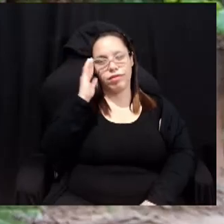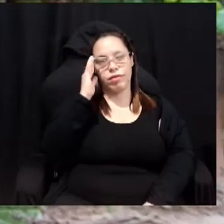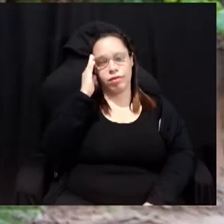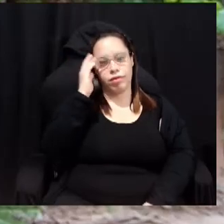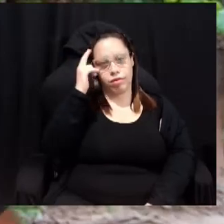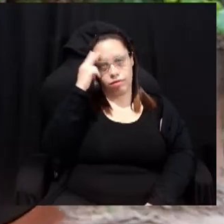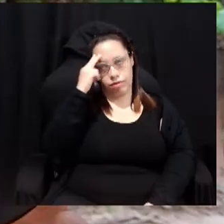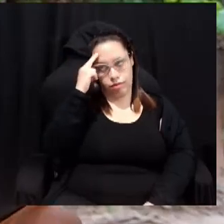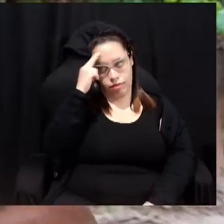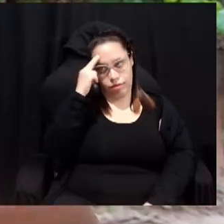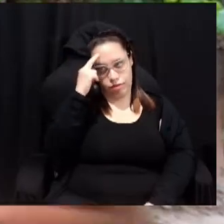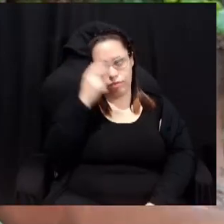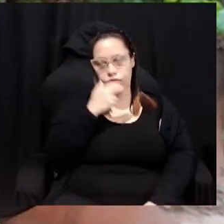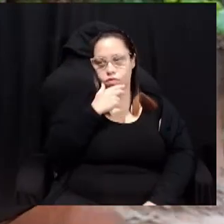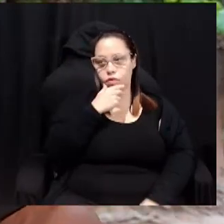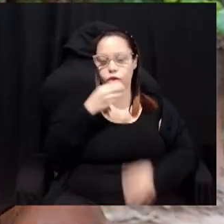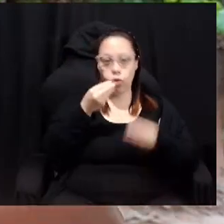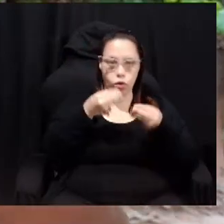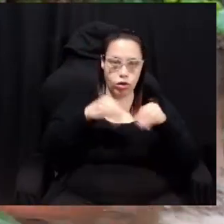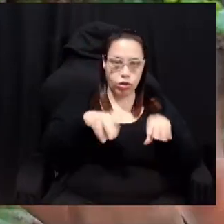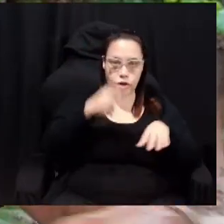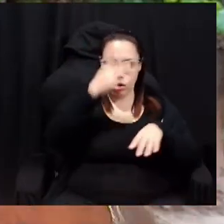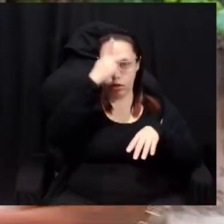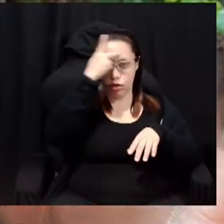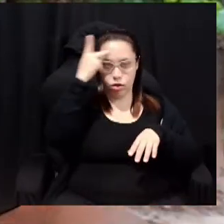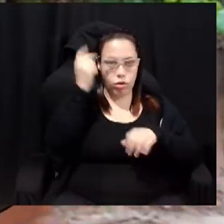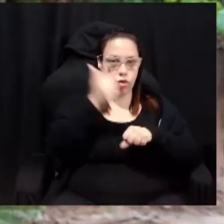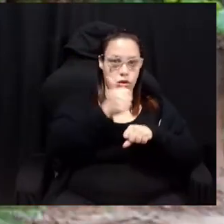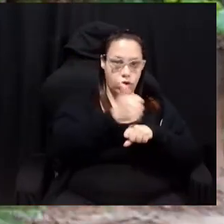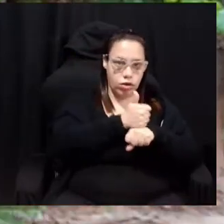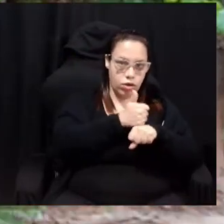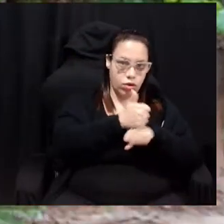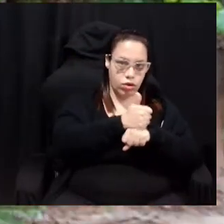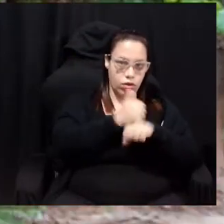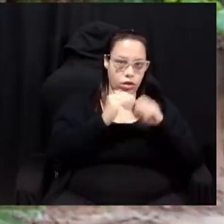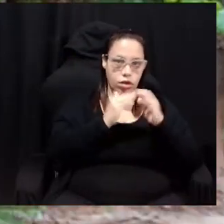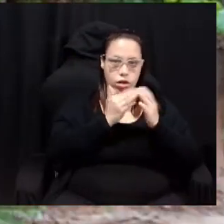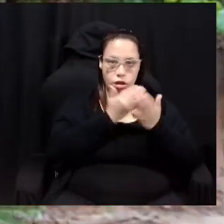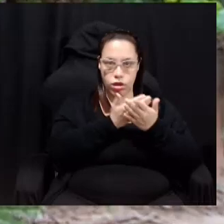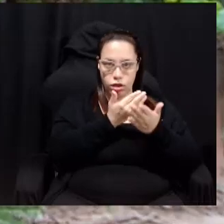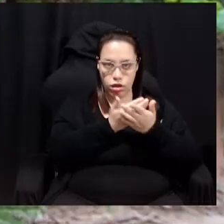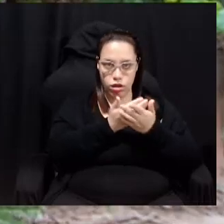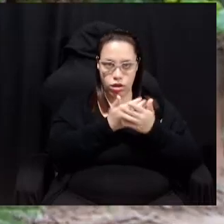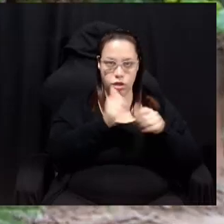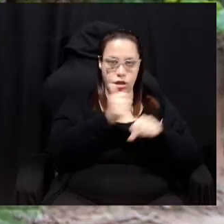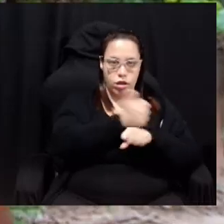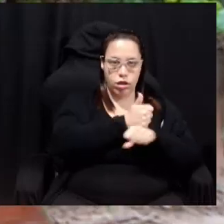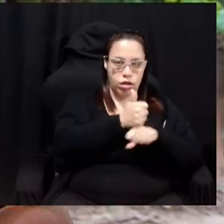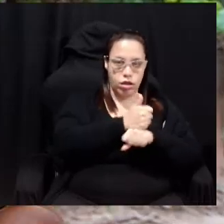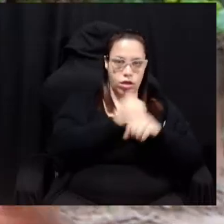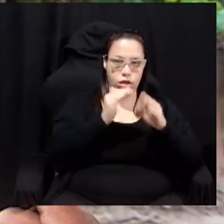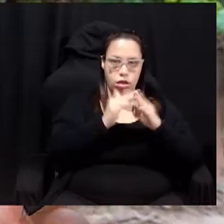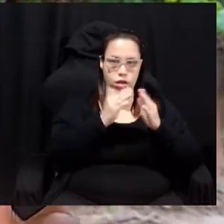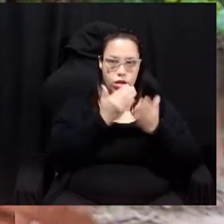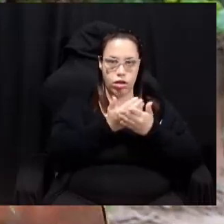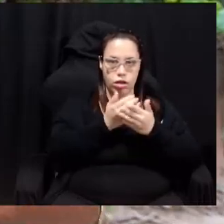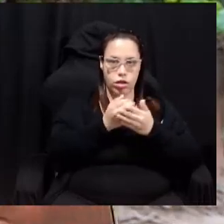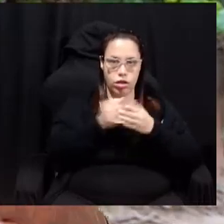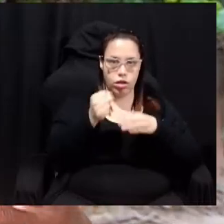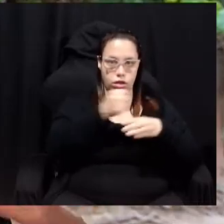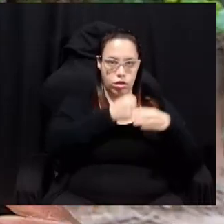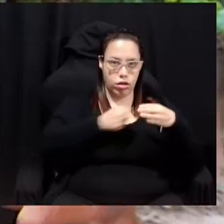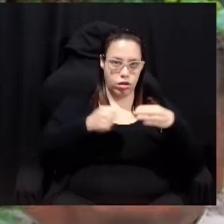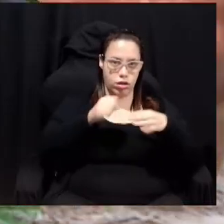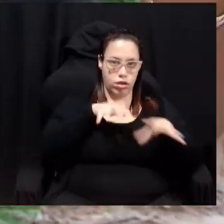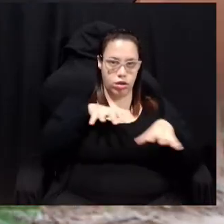esse desperdício, quantas pessoas em vários profissionais, creches, lugares, profissionais de escola de gastronomia que podia estar se formando e